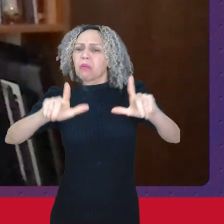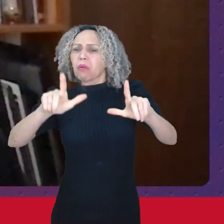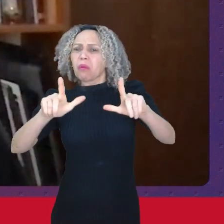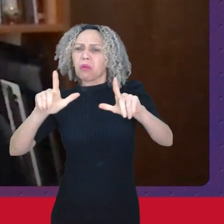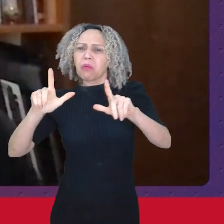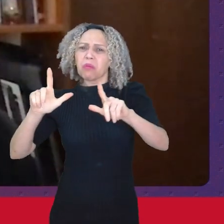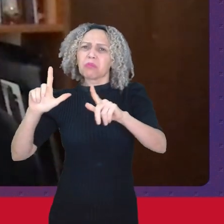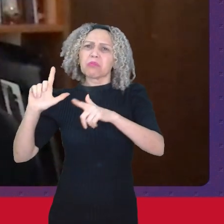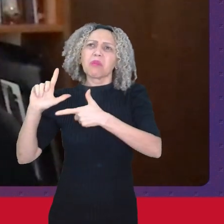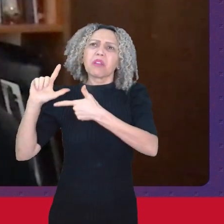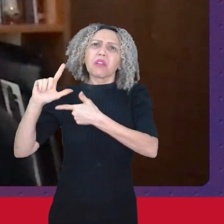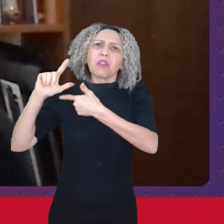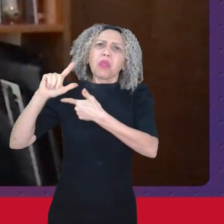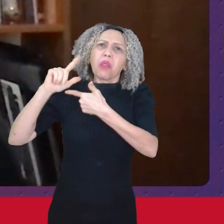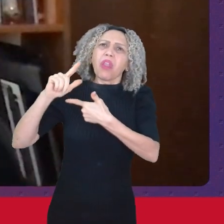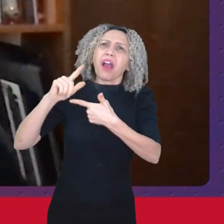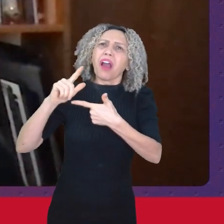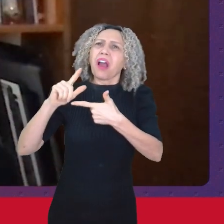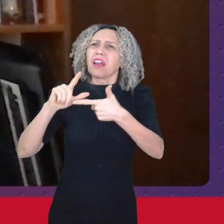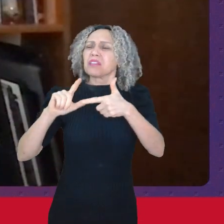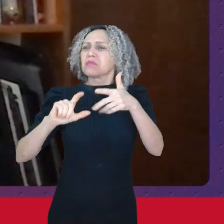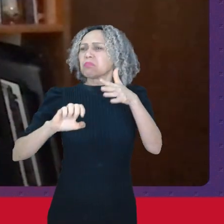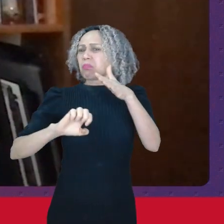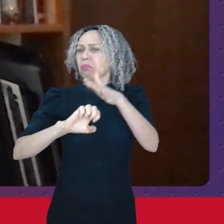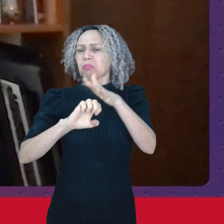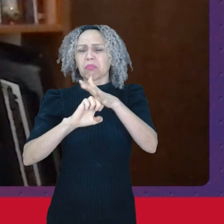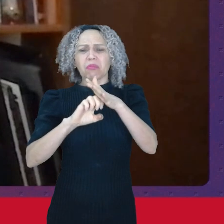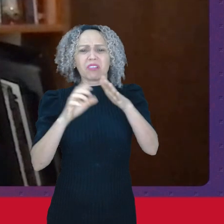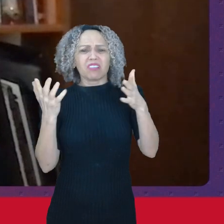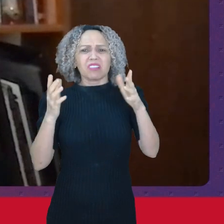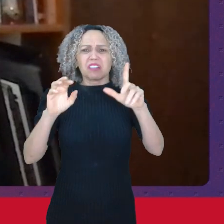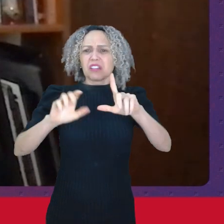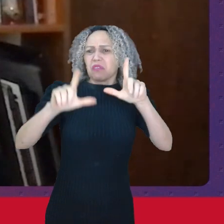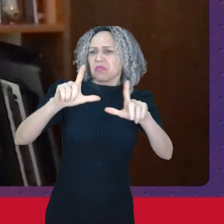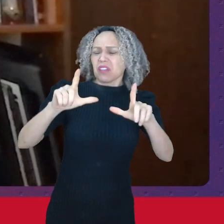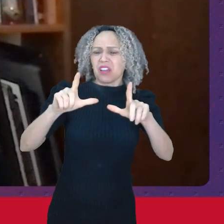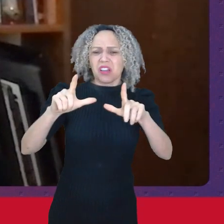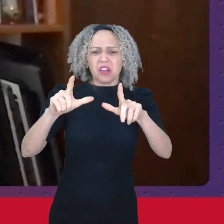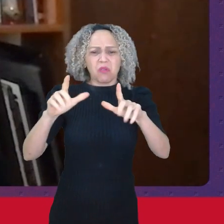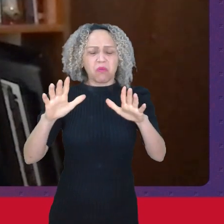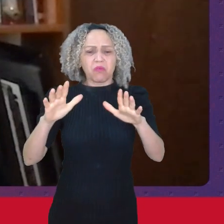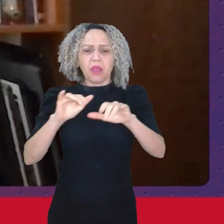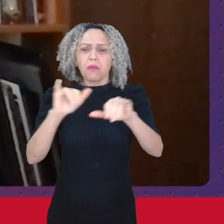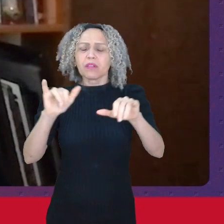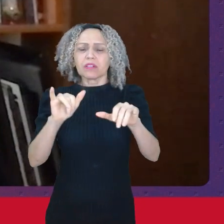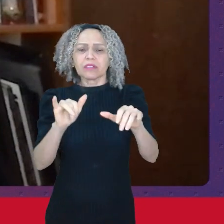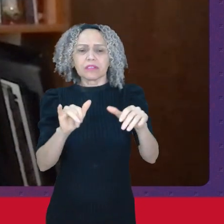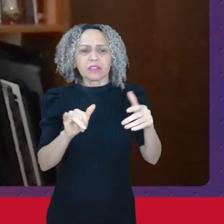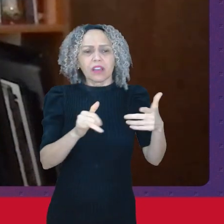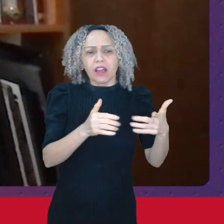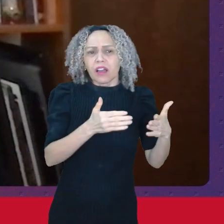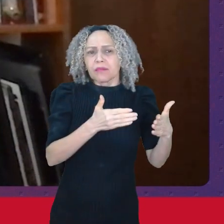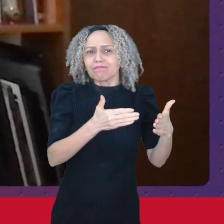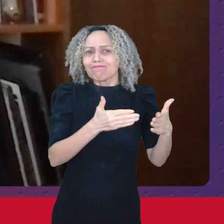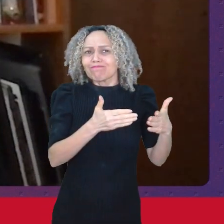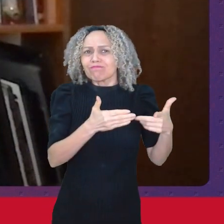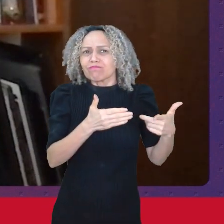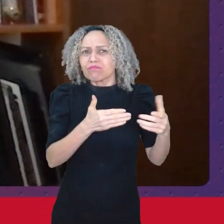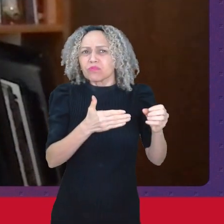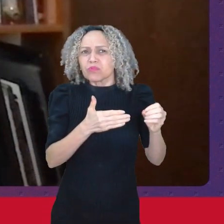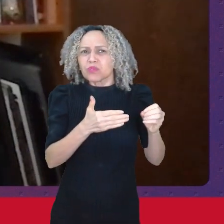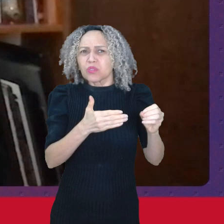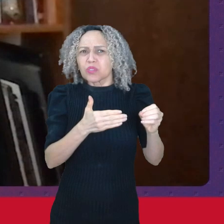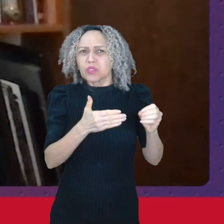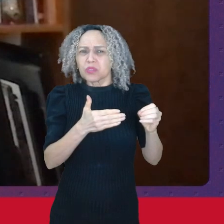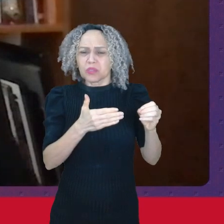nesse momento da história do Brasil, né? Aqui 2021, final de 2021. E eu acho que tem um